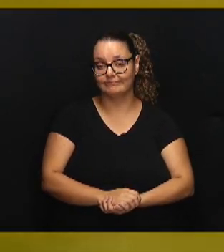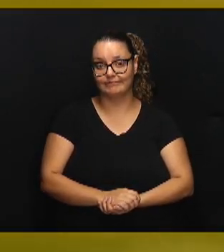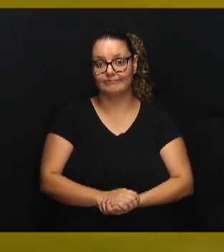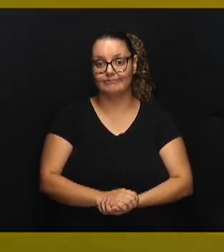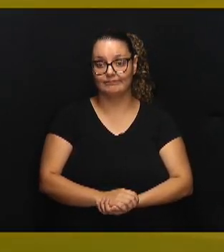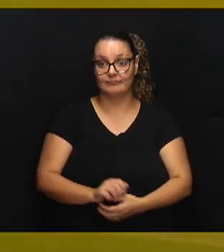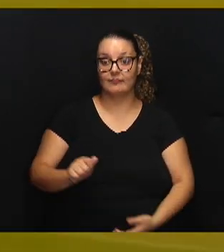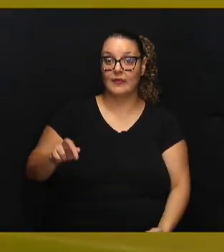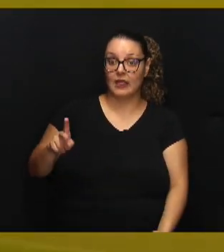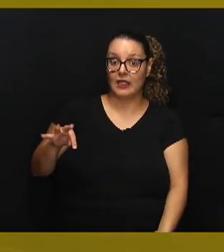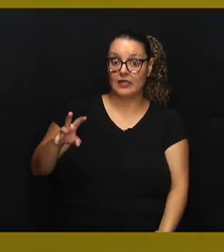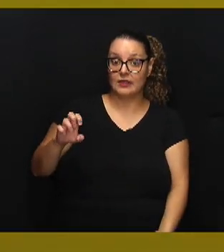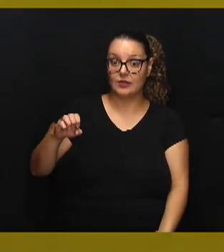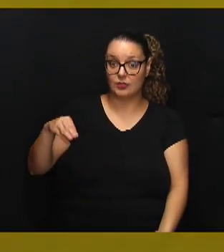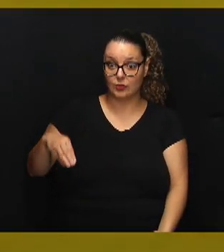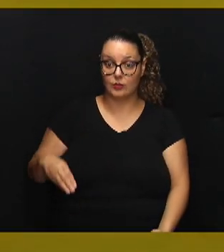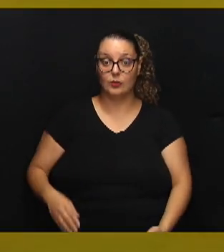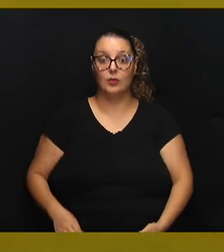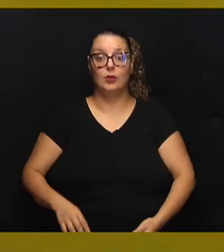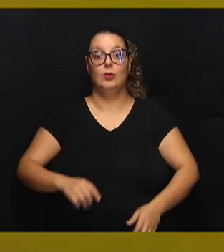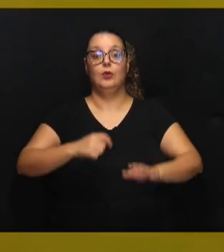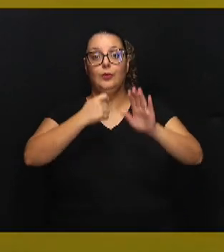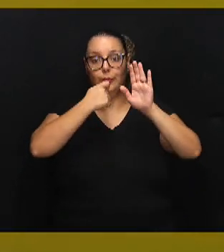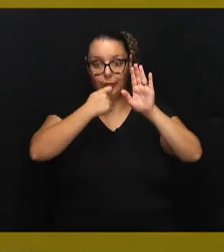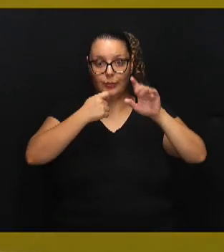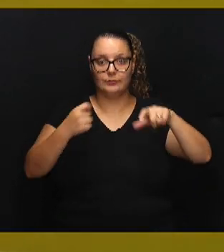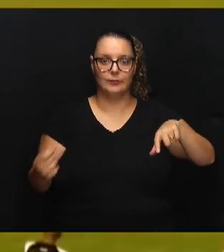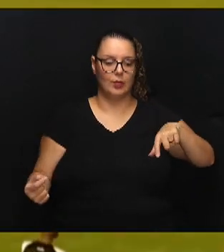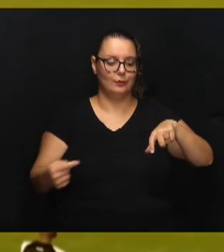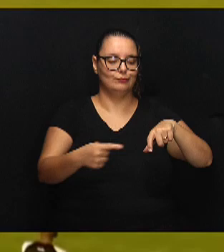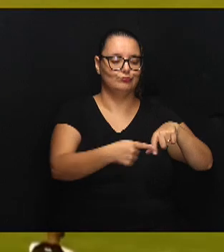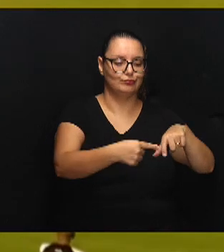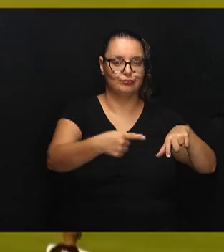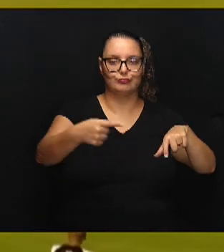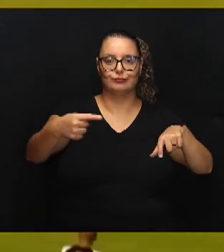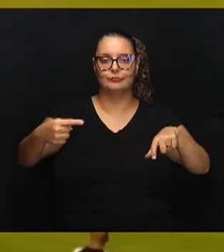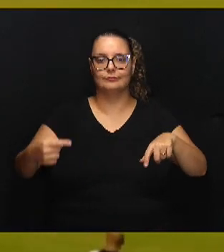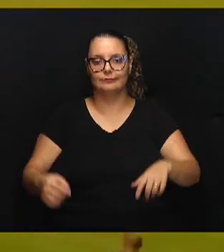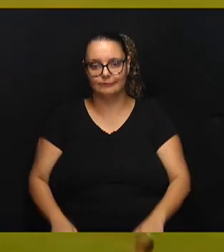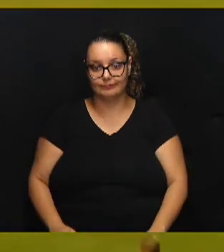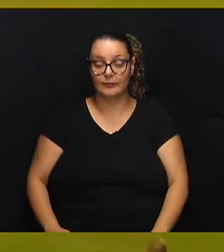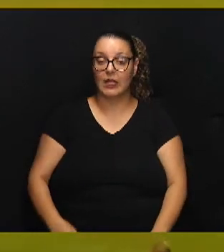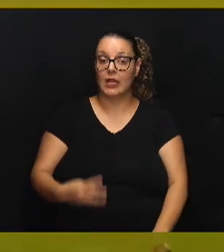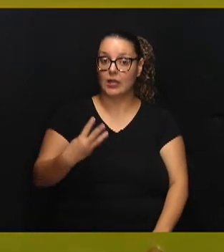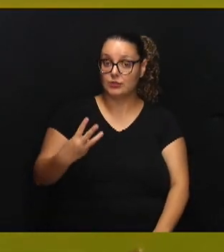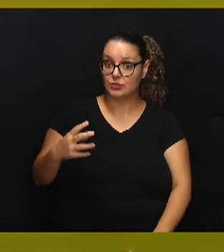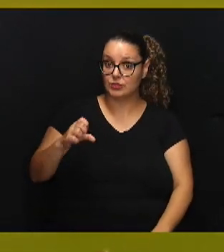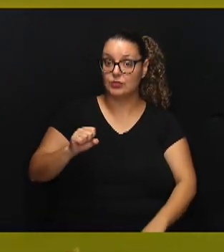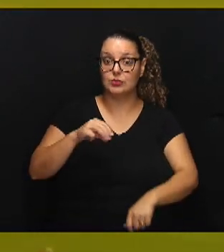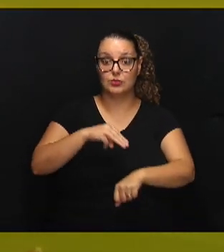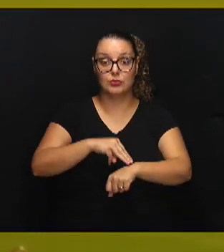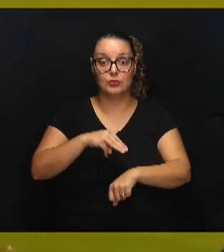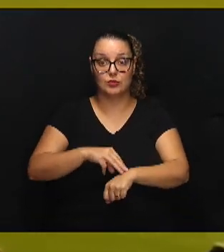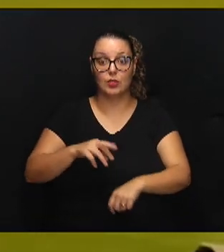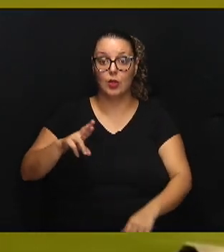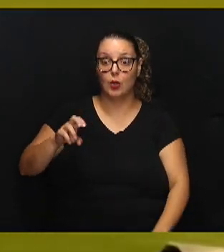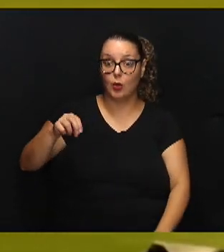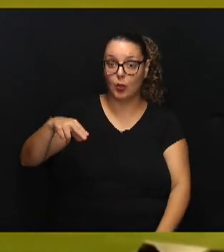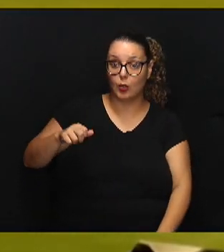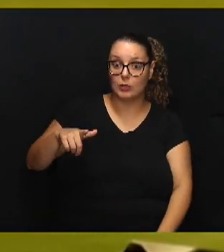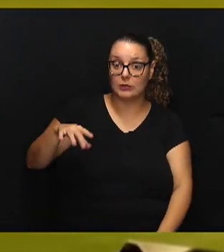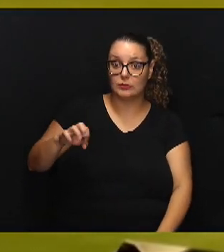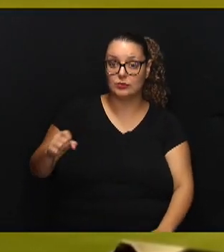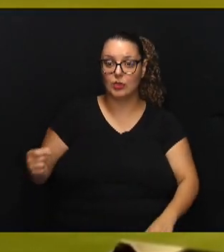Ayrton de falta acertou o travessão. Aos 38 minutos, Ronald acertou um